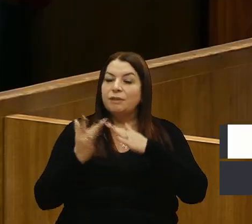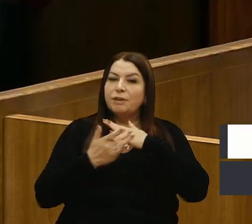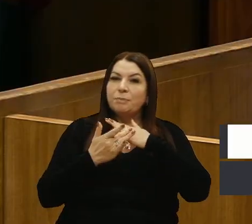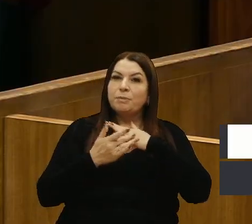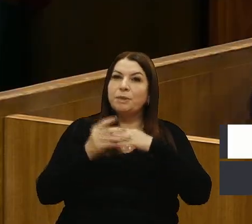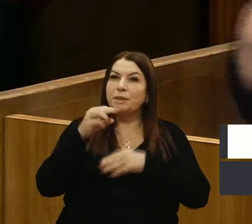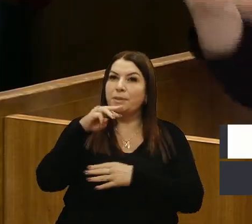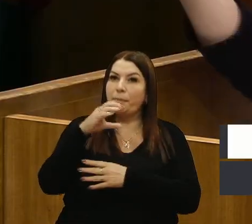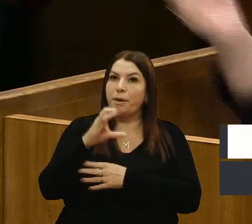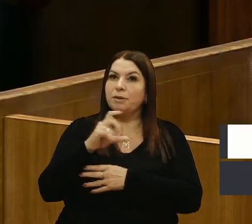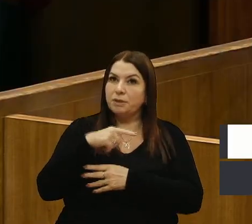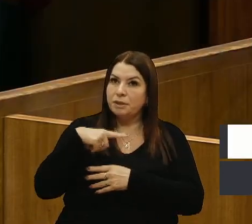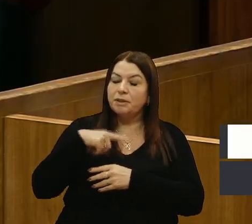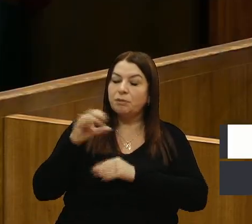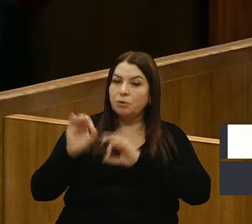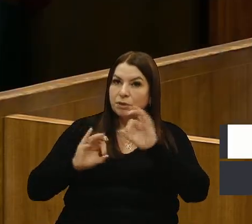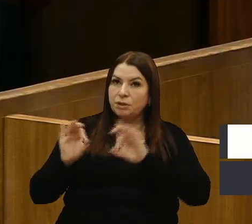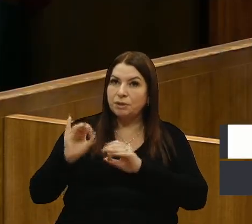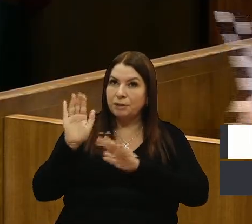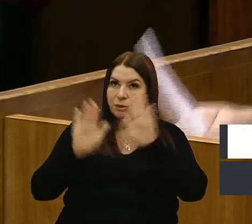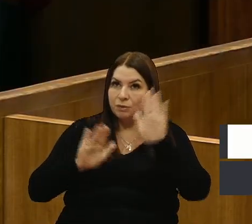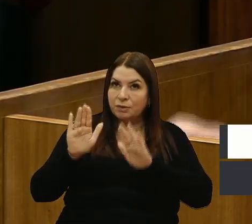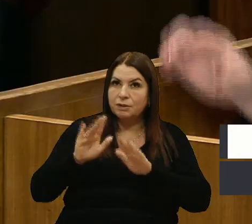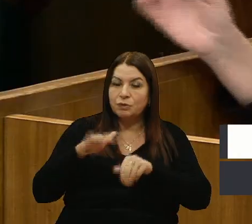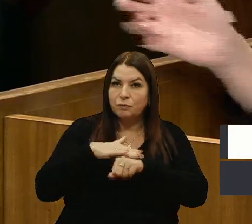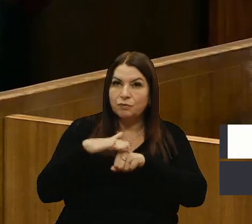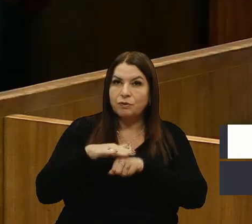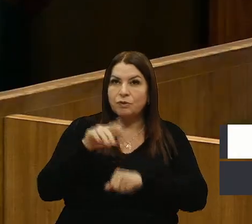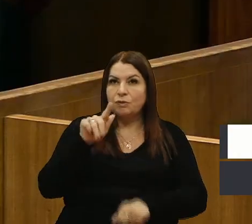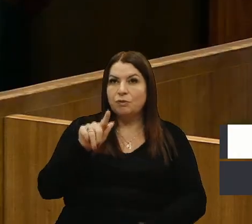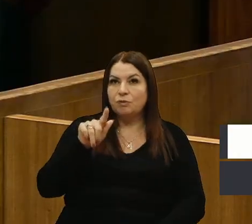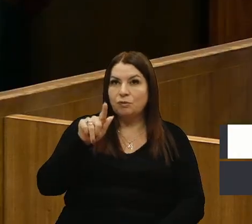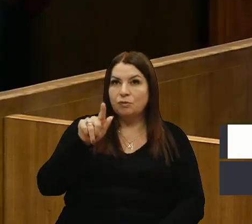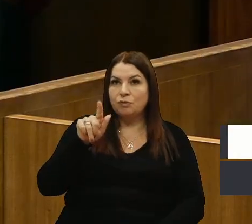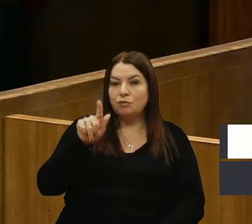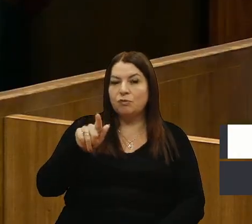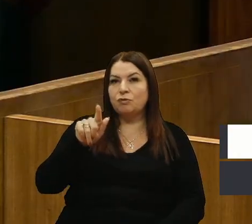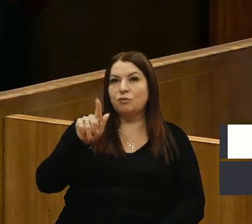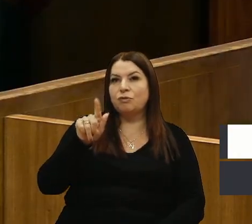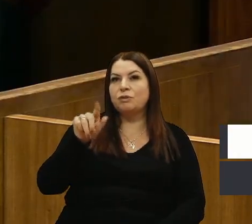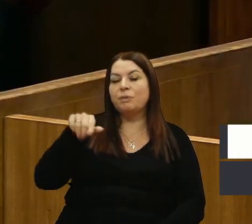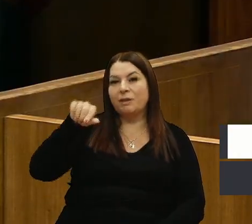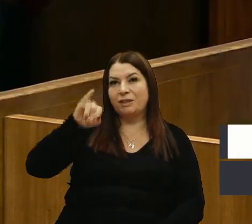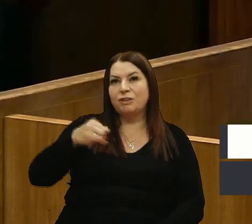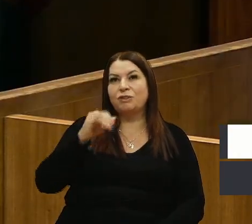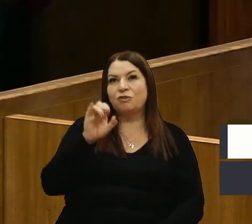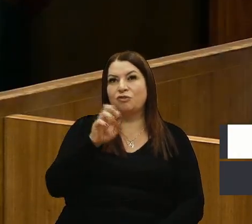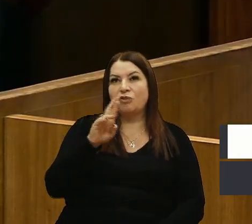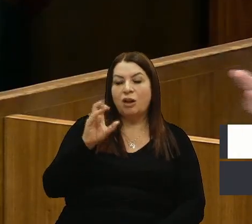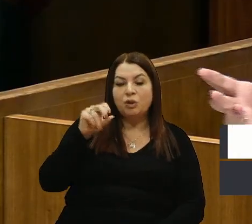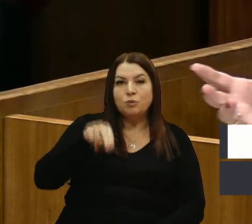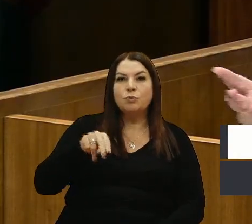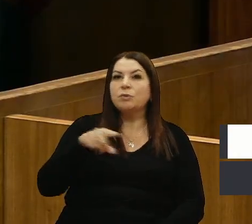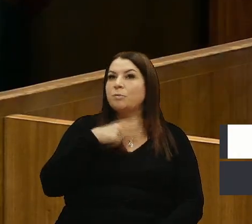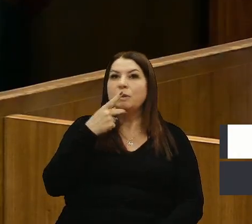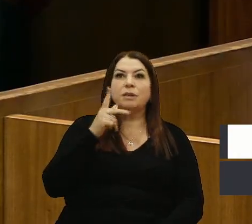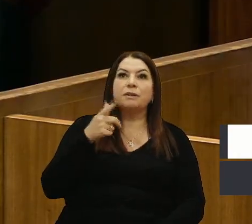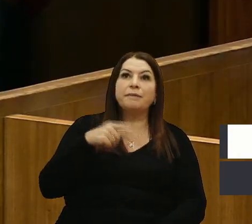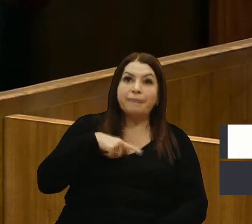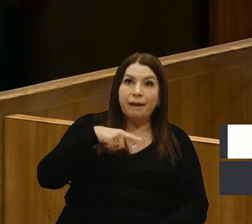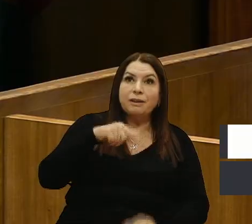março que estava sendo organizada a licitação. Falei com o Gerson Panarotto, que é o organizador lá, ainda está na gestão, ainda não tem a